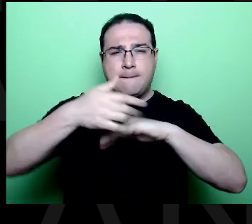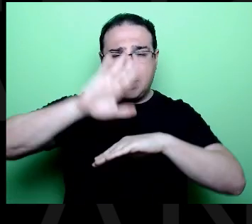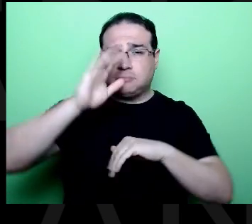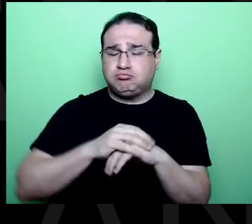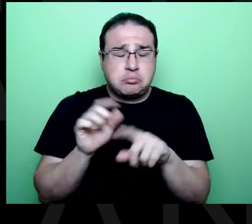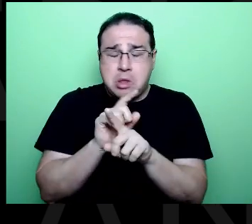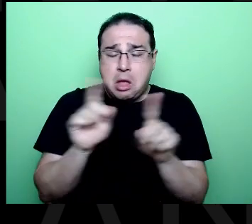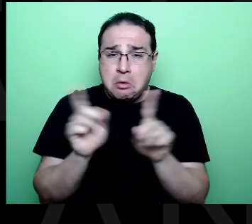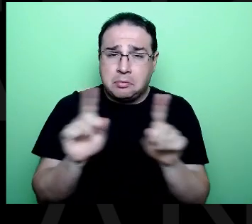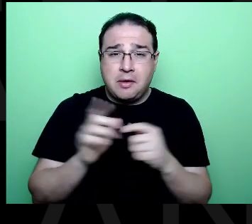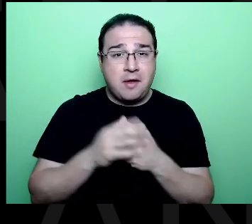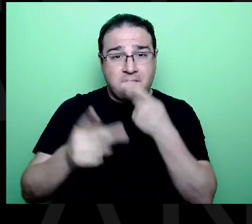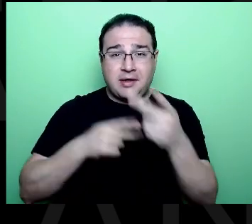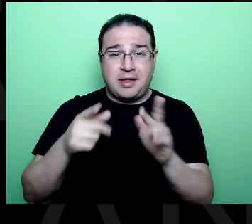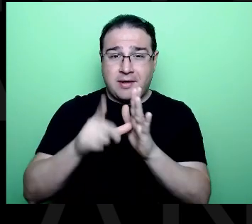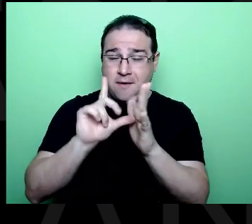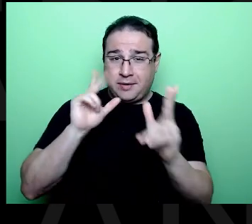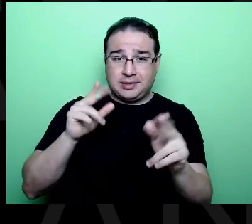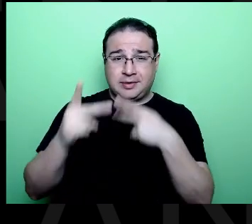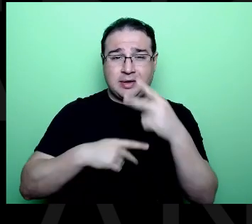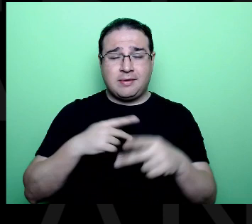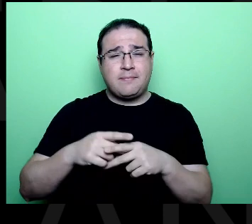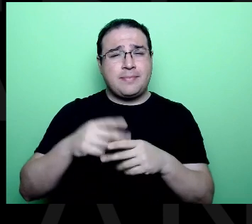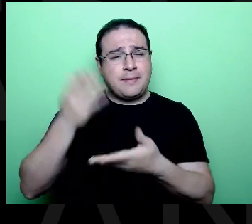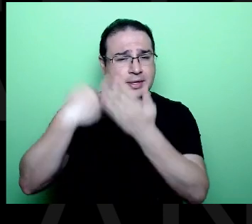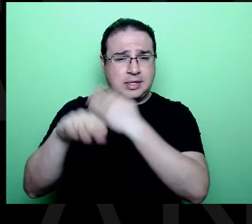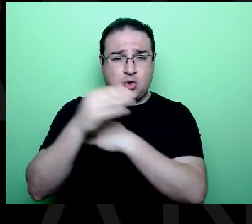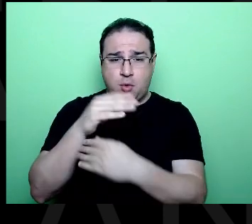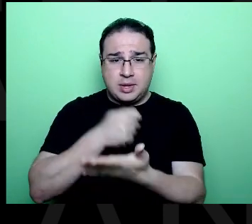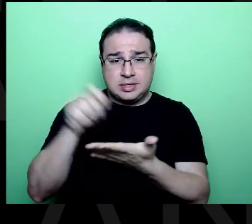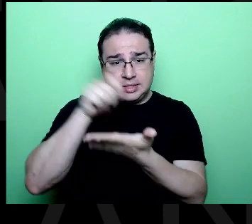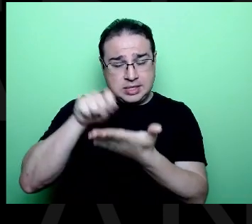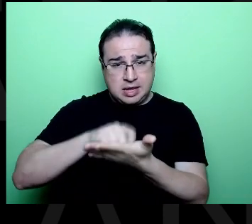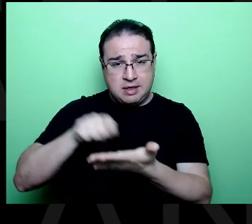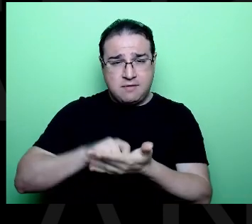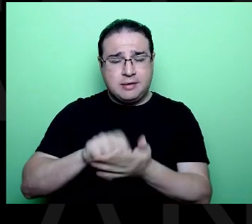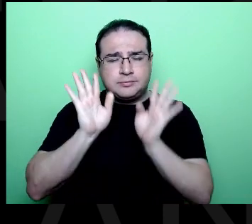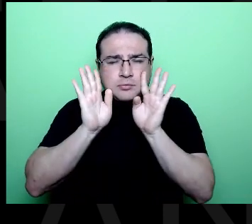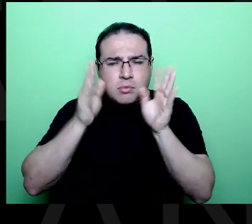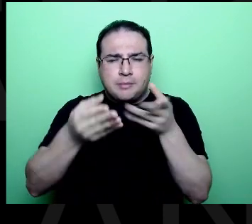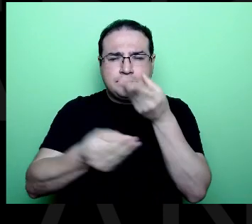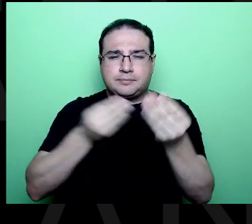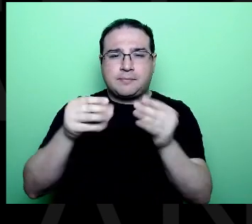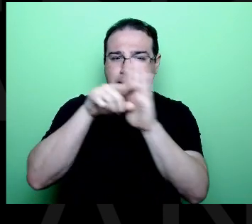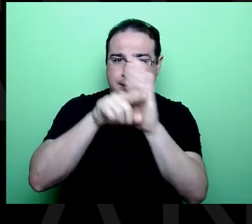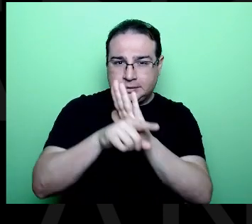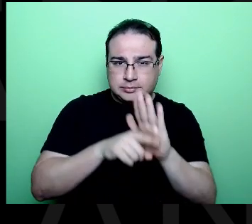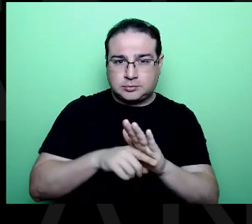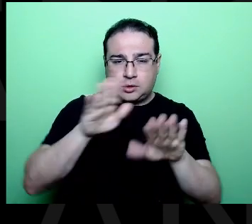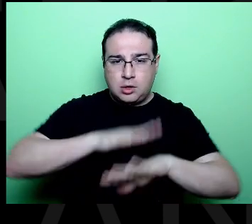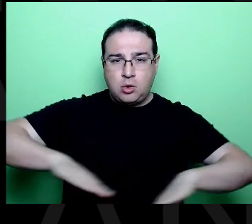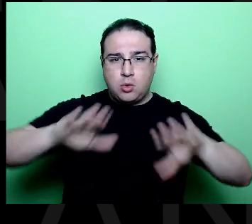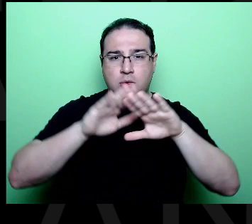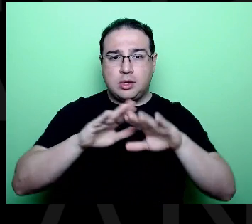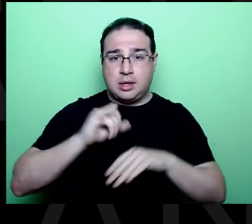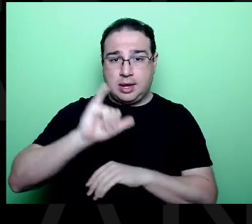mais assunto, tem mais coisa a ser falada? Não, como eu te disse, eu estava muito na época que eu comecei a escrever, muito